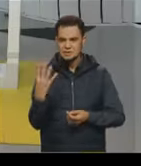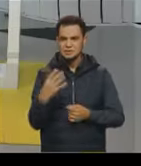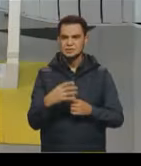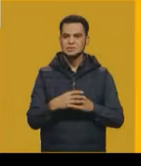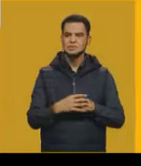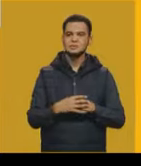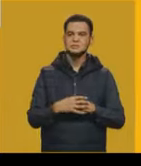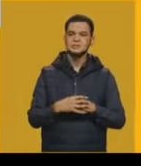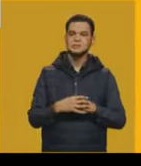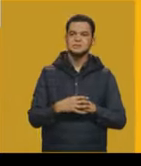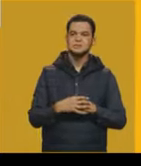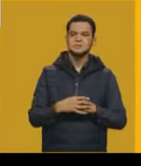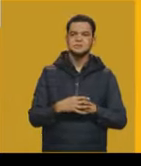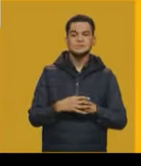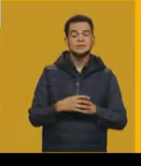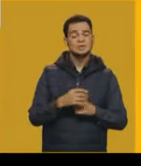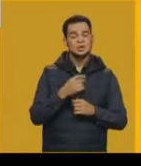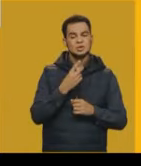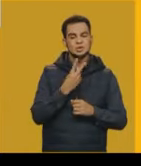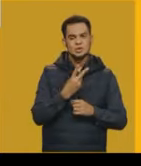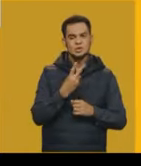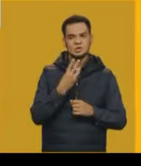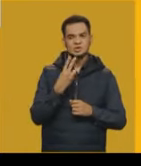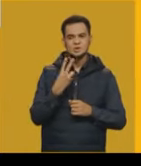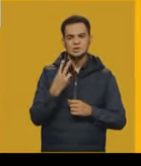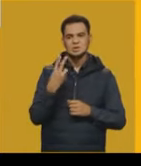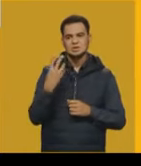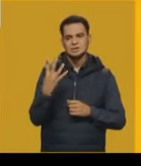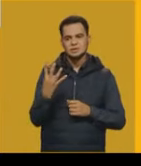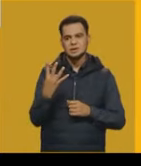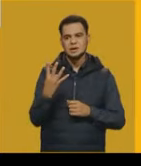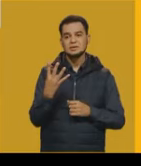Então, olha só, 2, 2, 4,